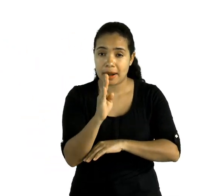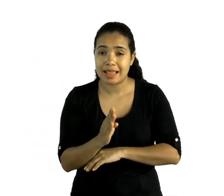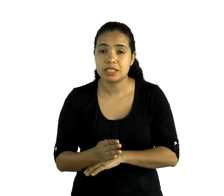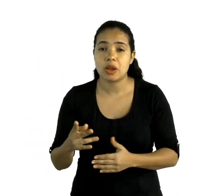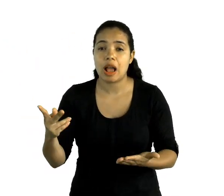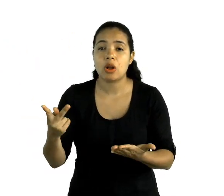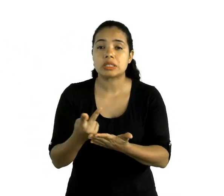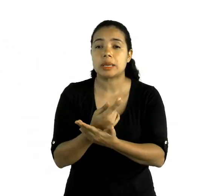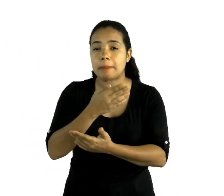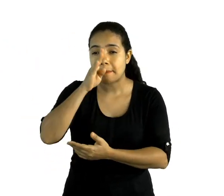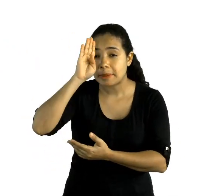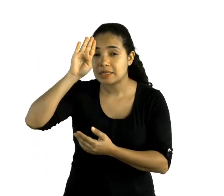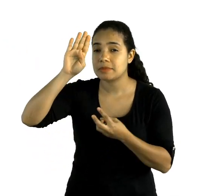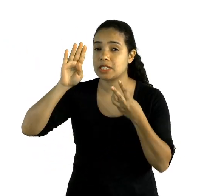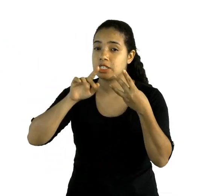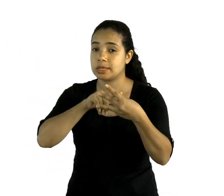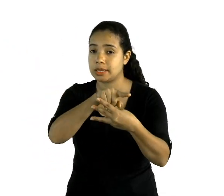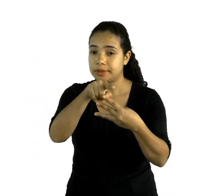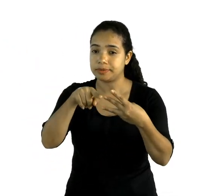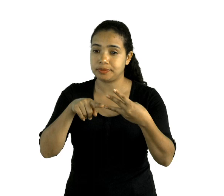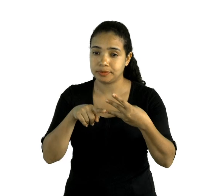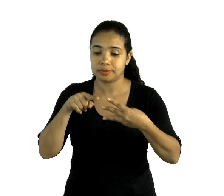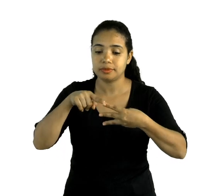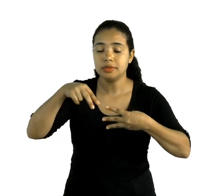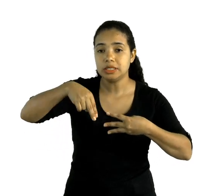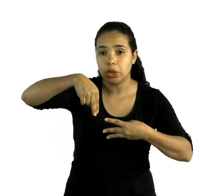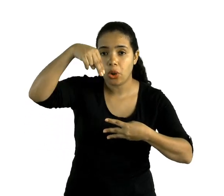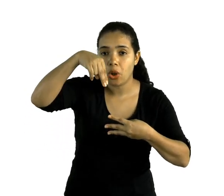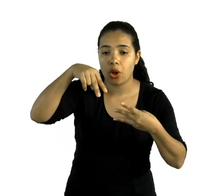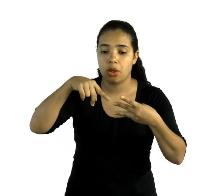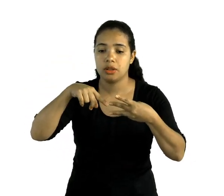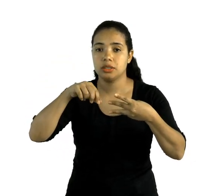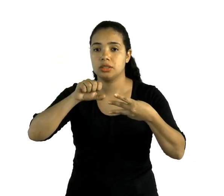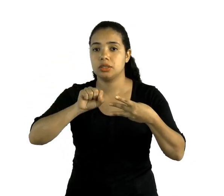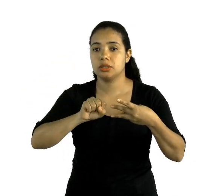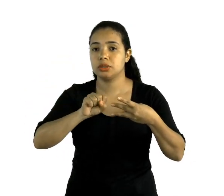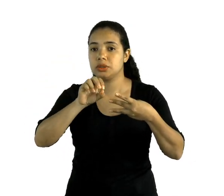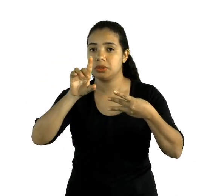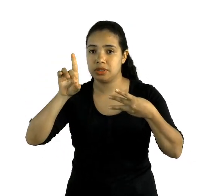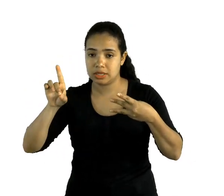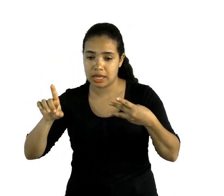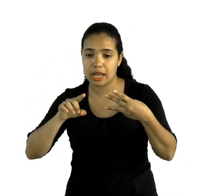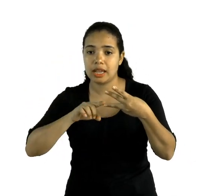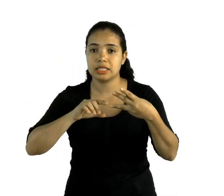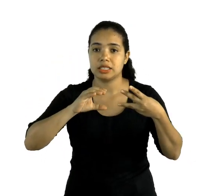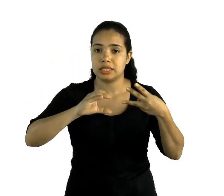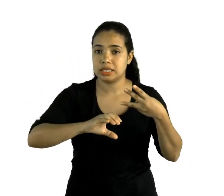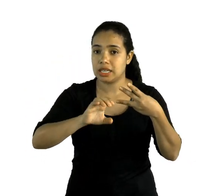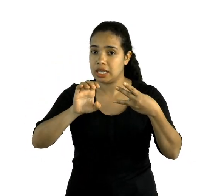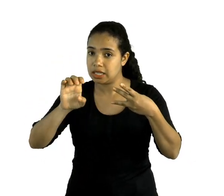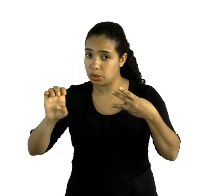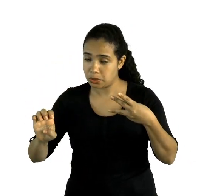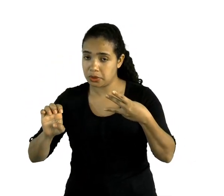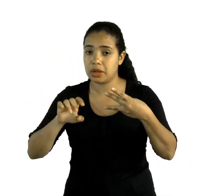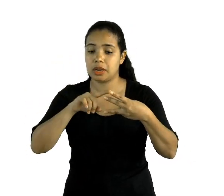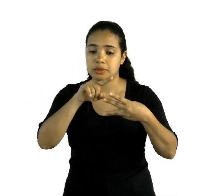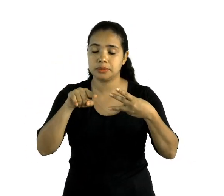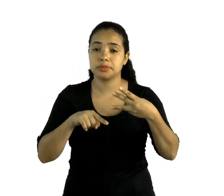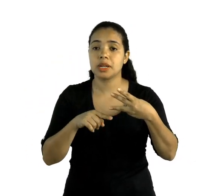para 3 regiões diferentes: Norte, Sudeste e Centro-Oeste. E ele foi